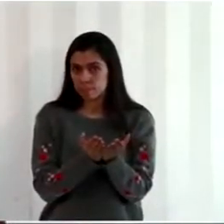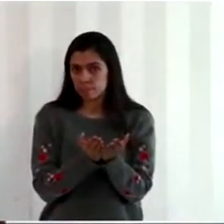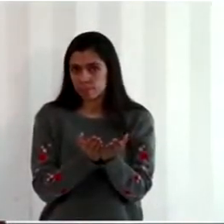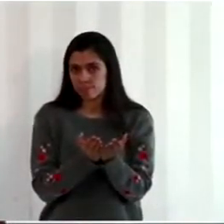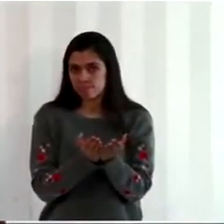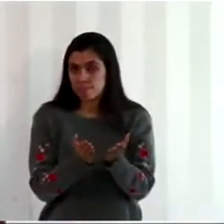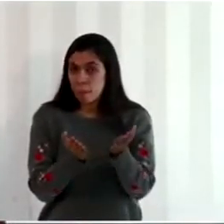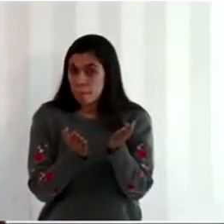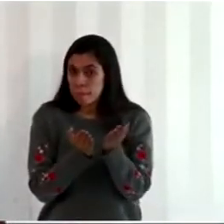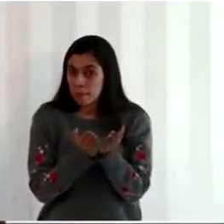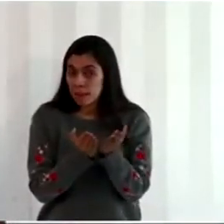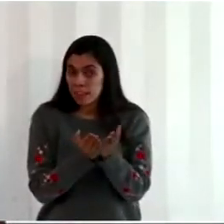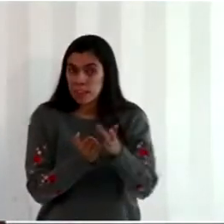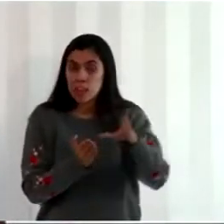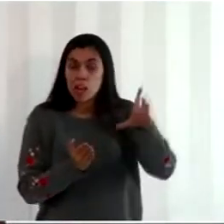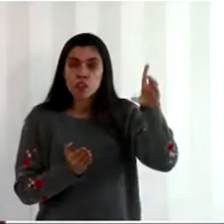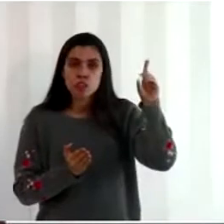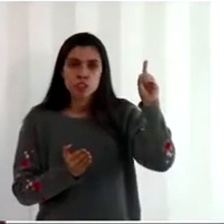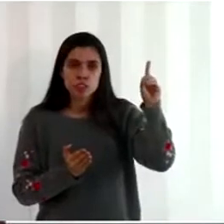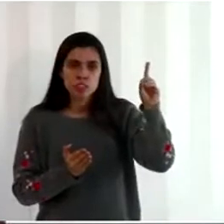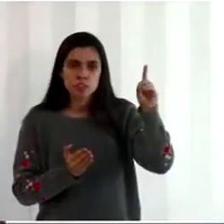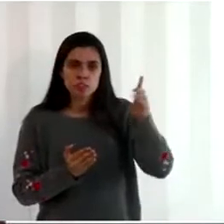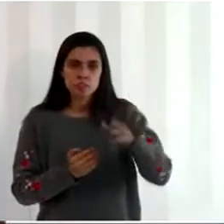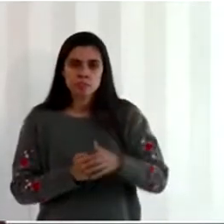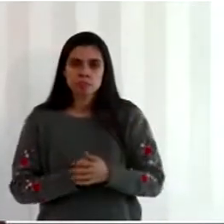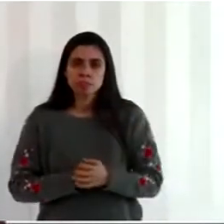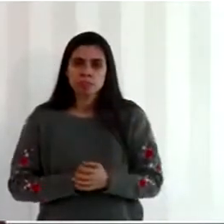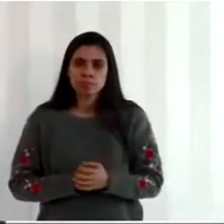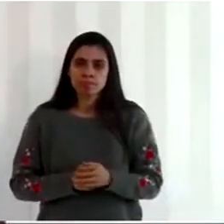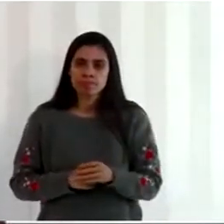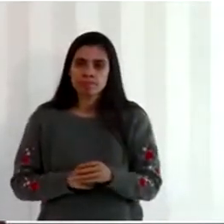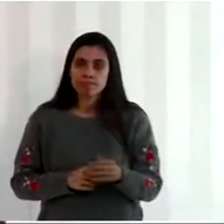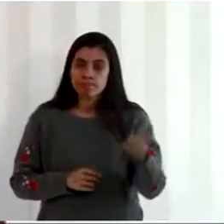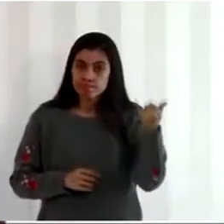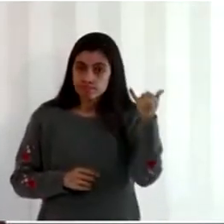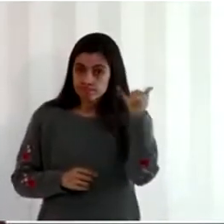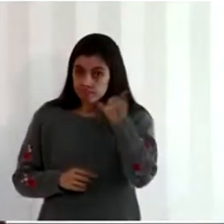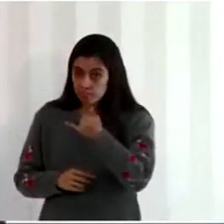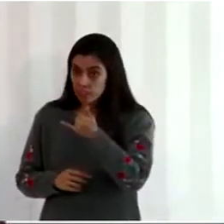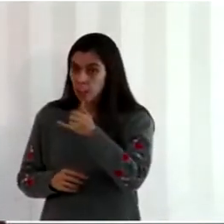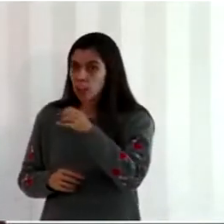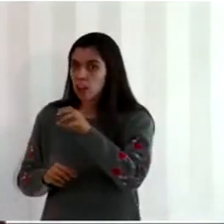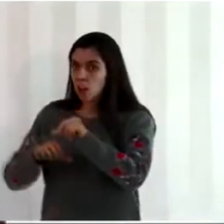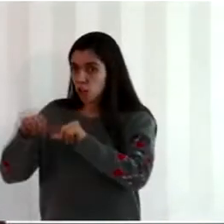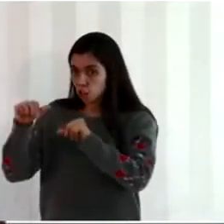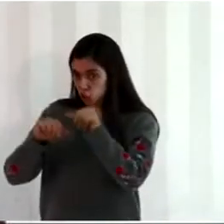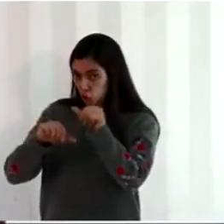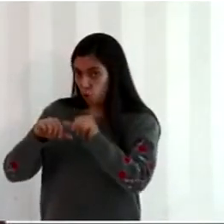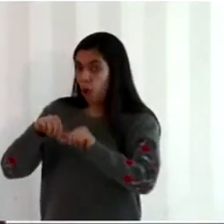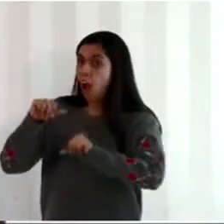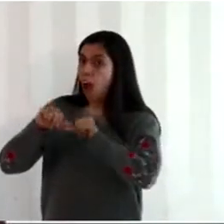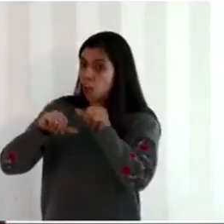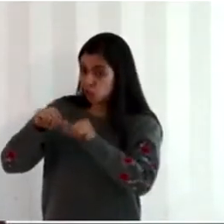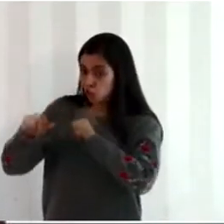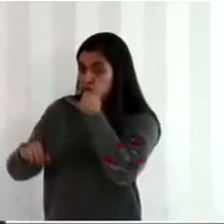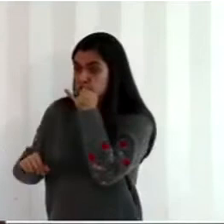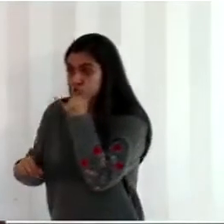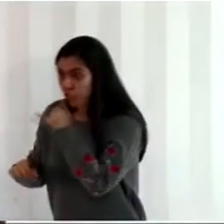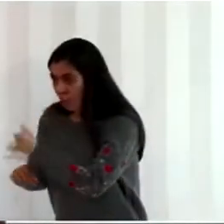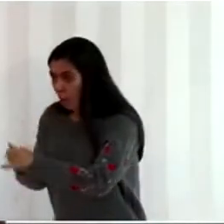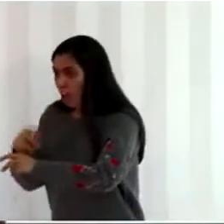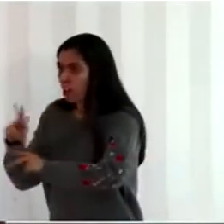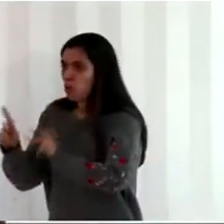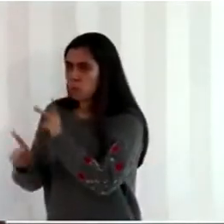a terceira mensagem do profeta Ageu, ele está lembrando o povo do que aconteceu com eles antes